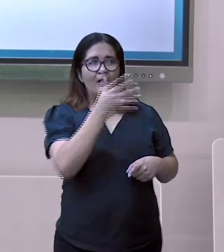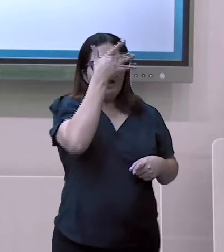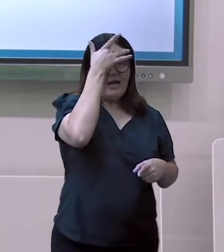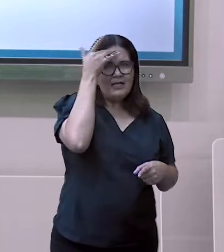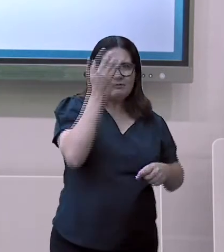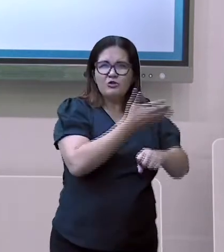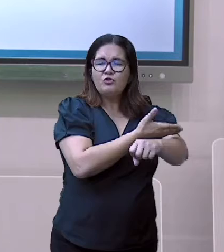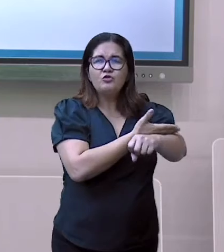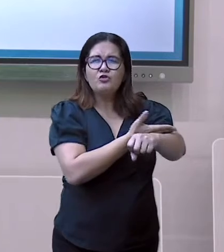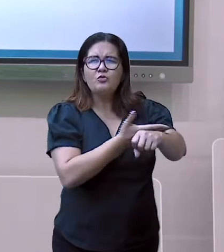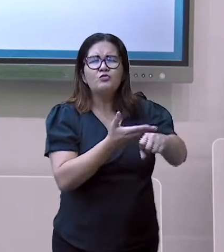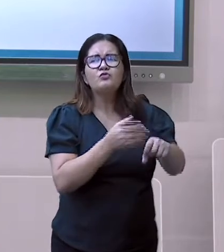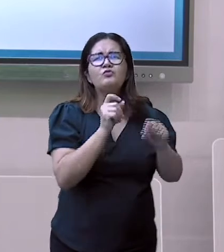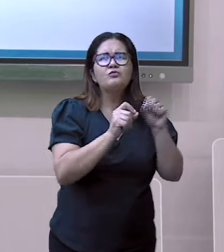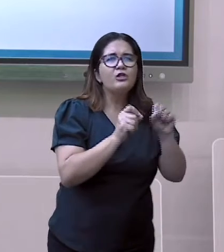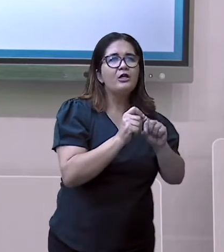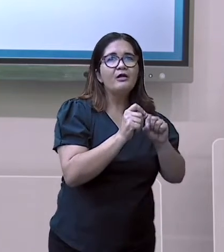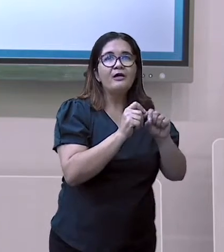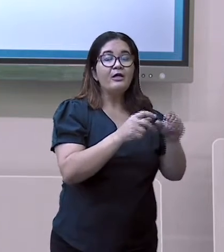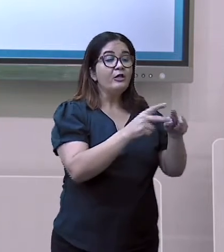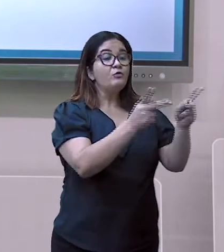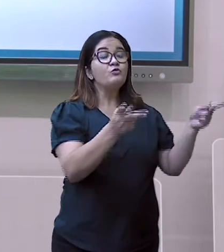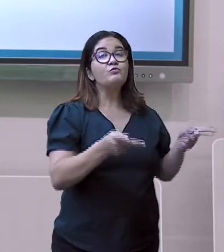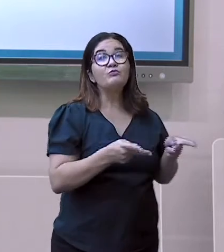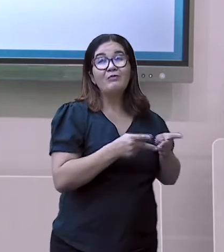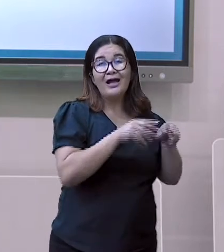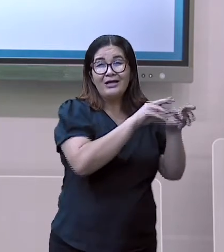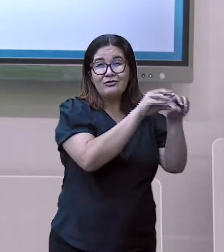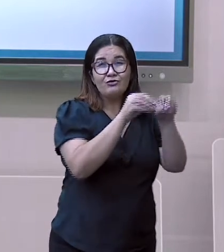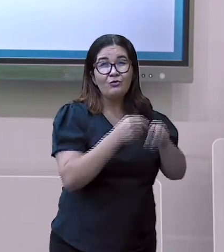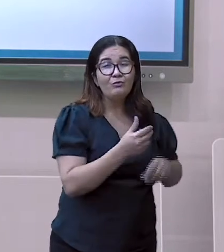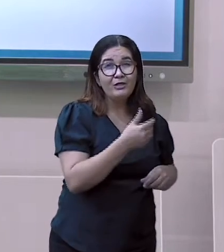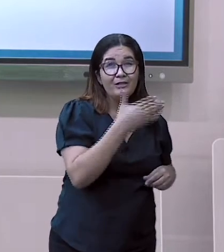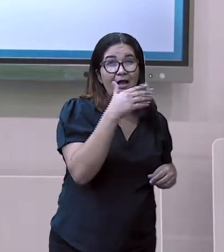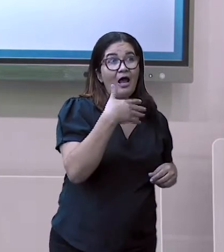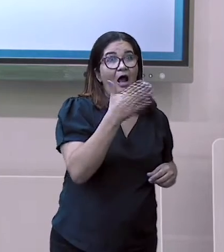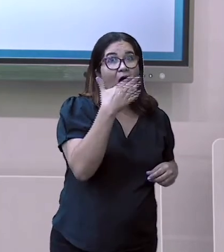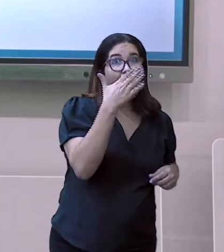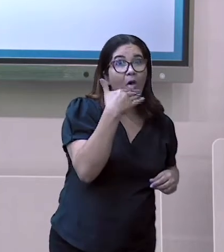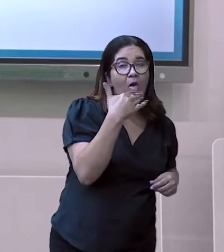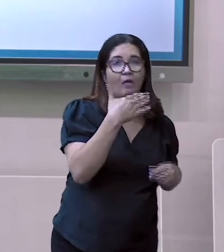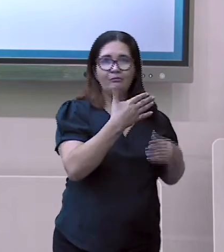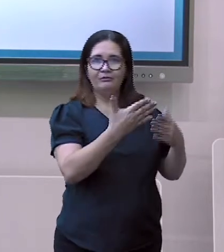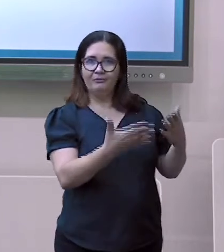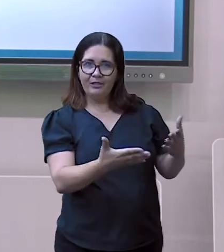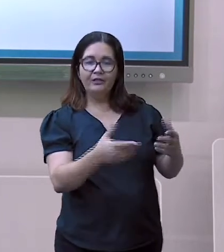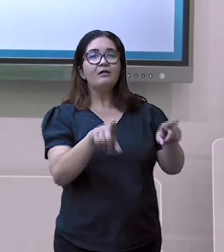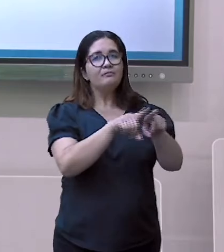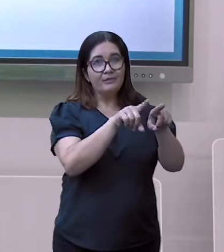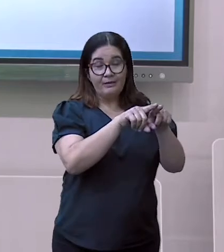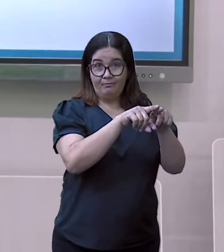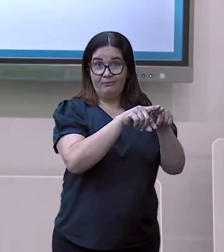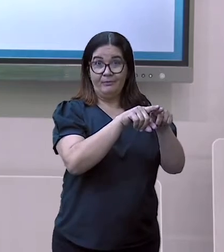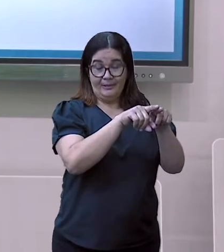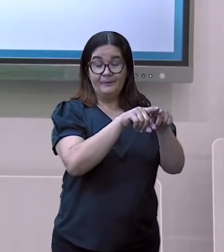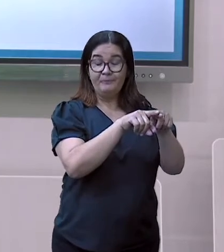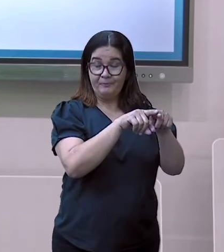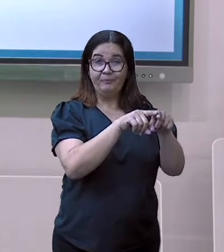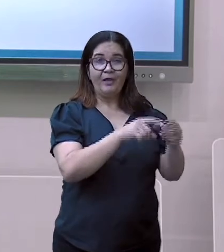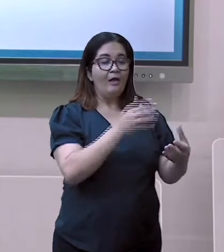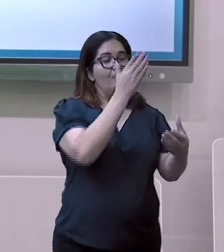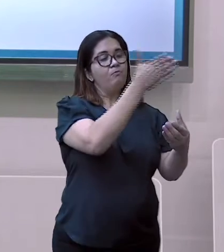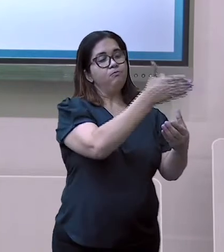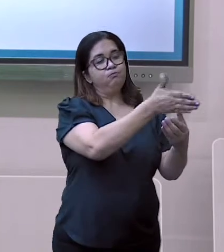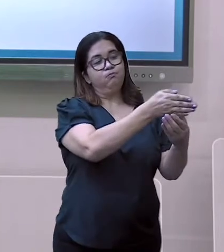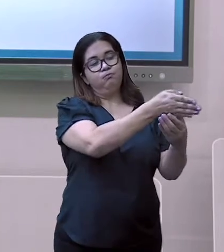têm costume de comer comidas mais apimentadas, mais picantes. Não são todas, né? É lógico